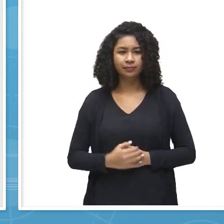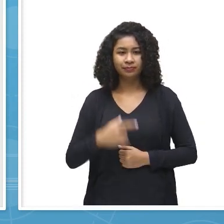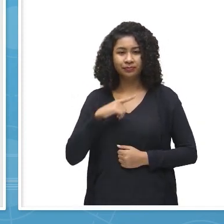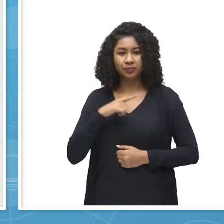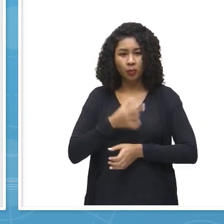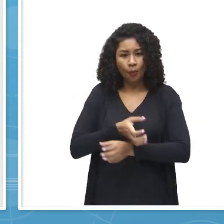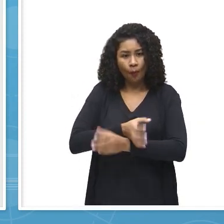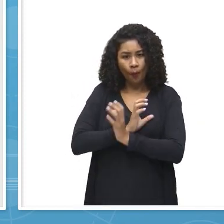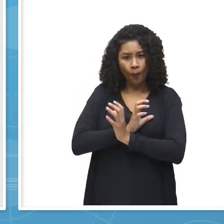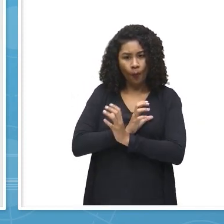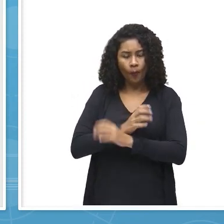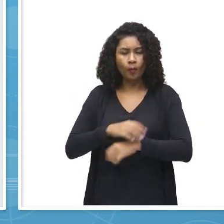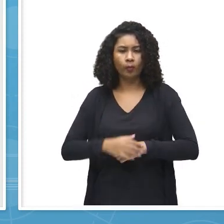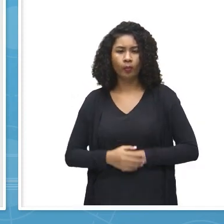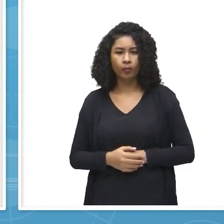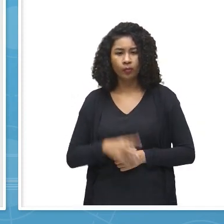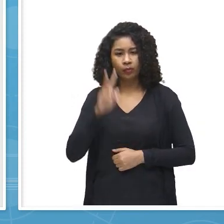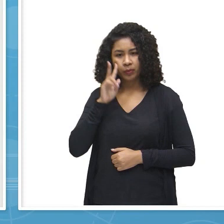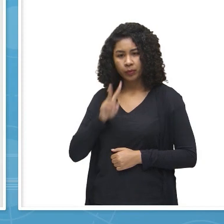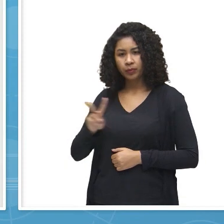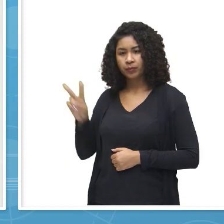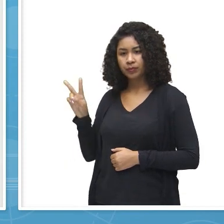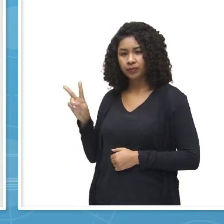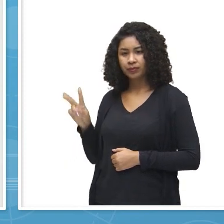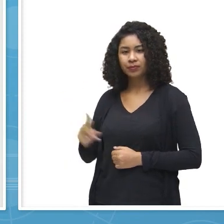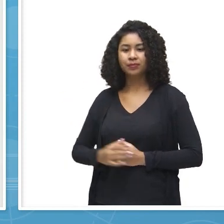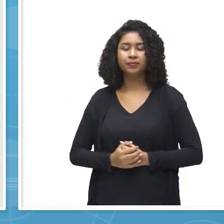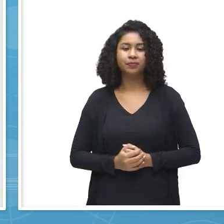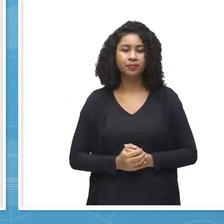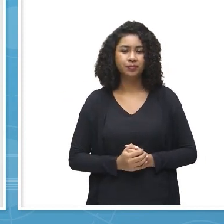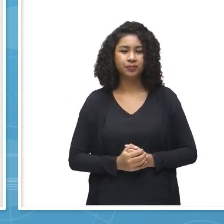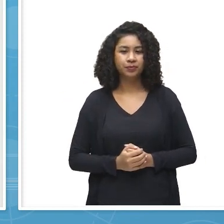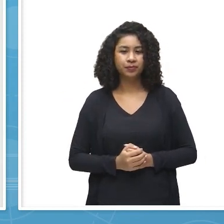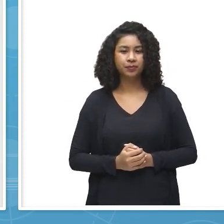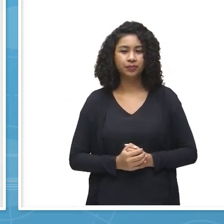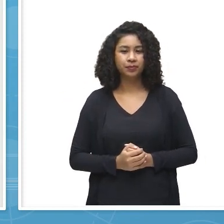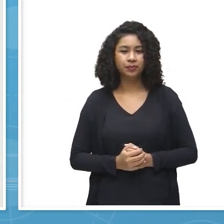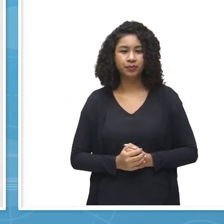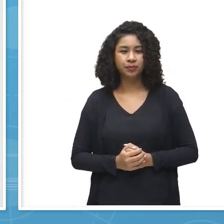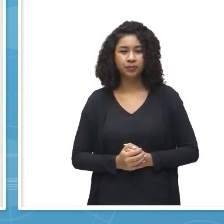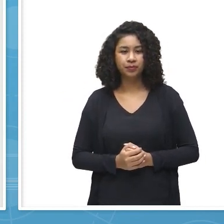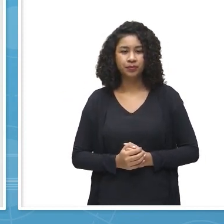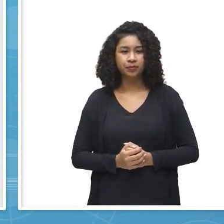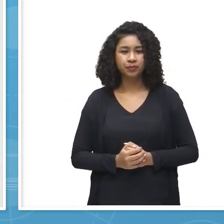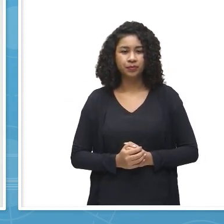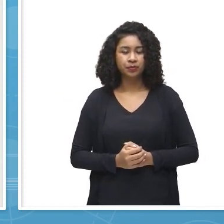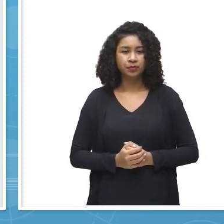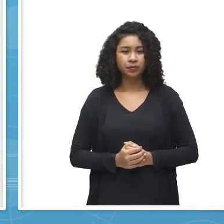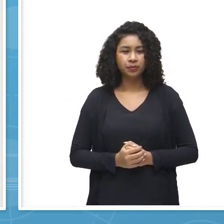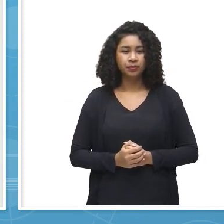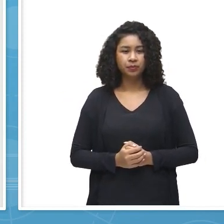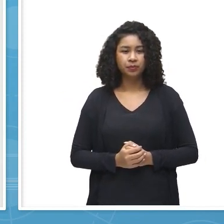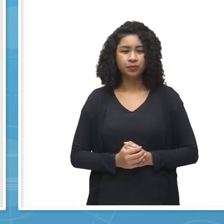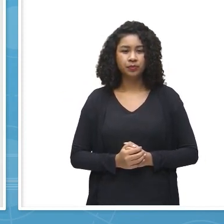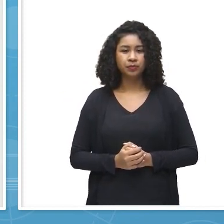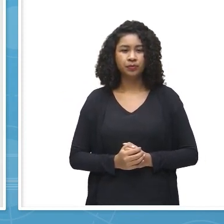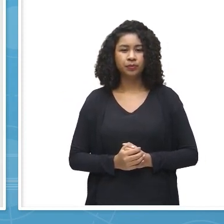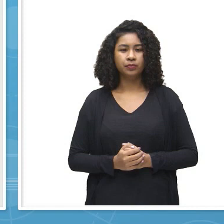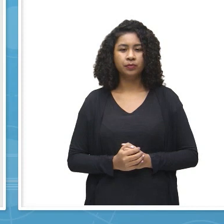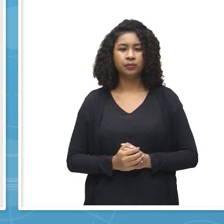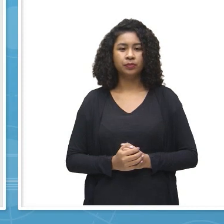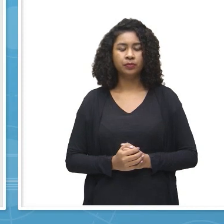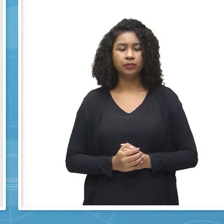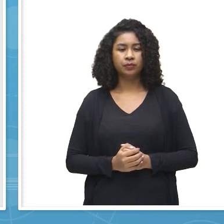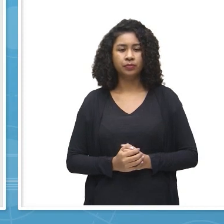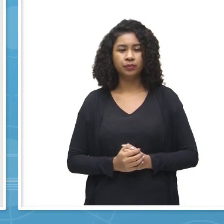Tecido conjuntivo ainda pode ser chamado de frouxo, denso. Tem também, ele forma o tecido sanguíneo,